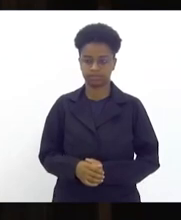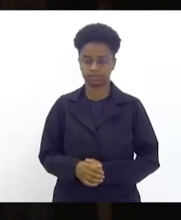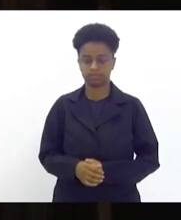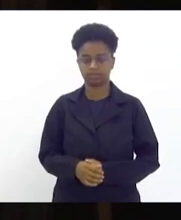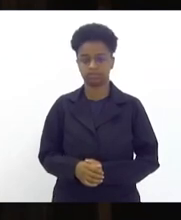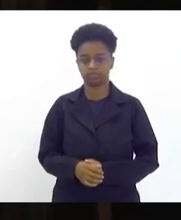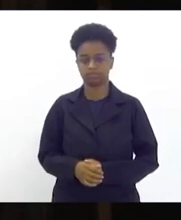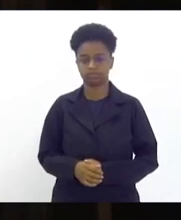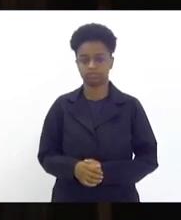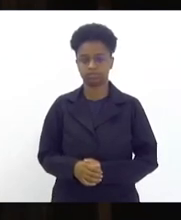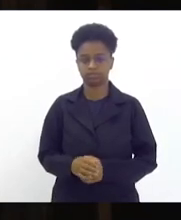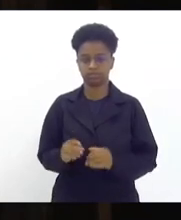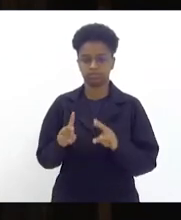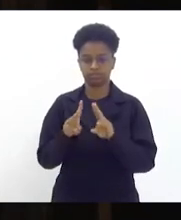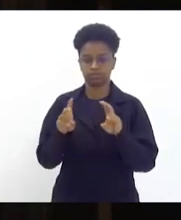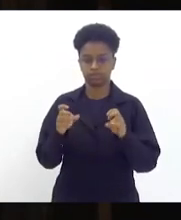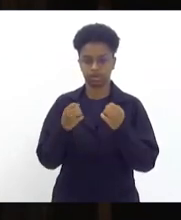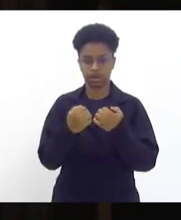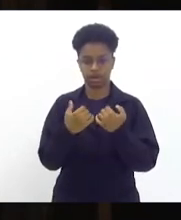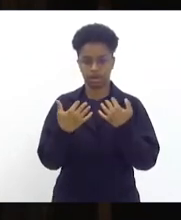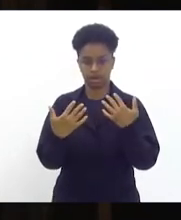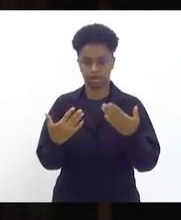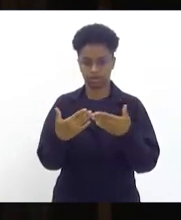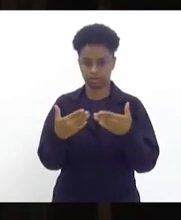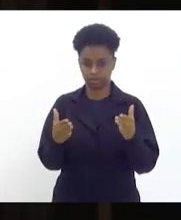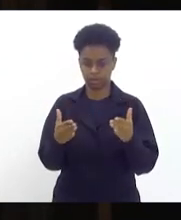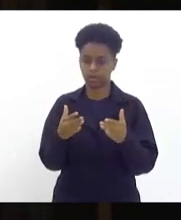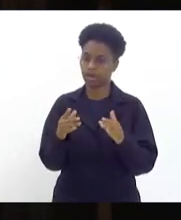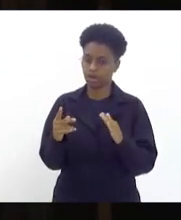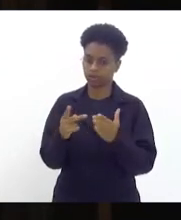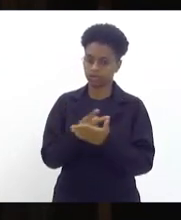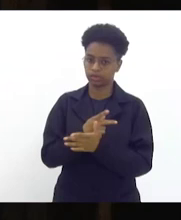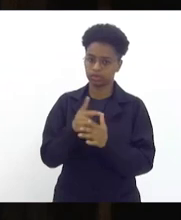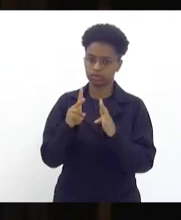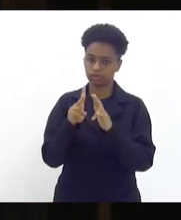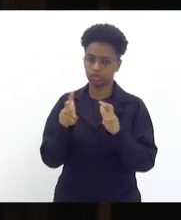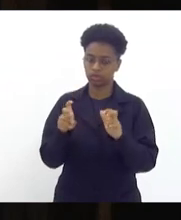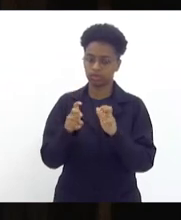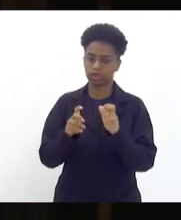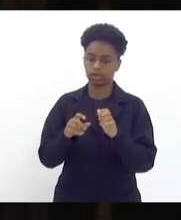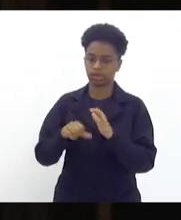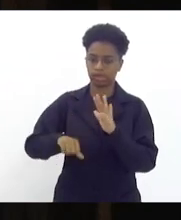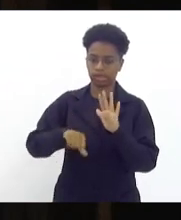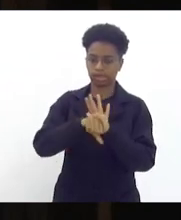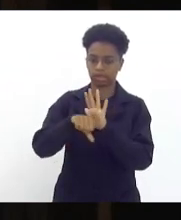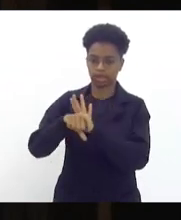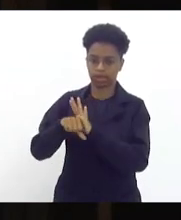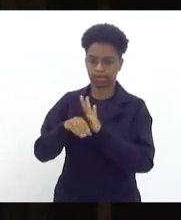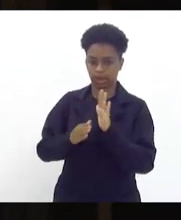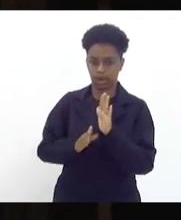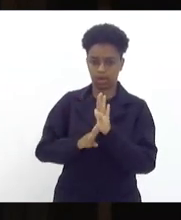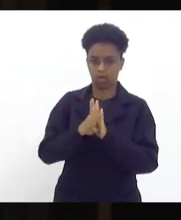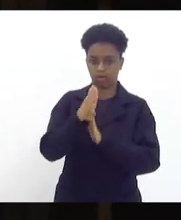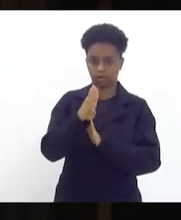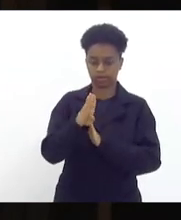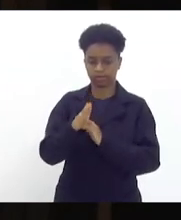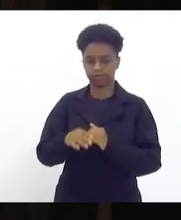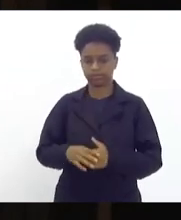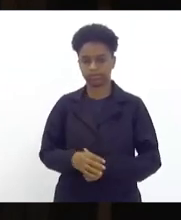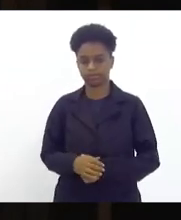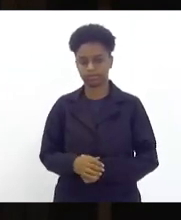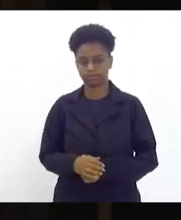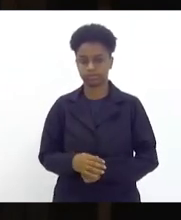a audiência foi feito uma audiência é com relação ao aumento da criminalidade conforme já foi